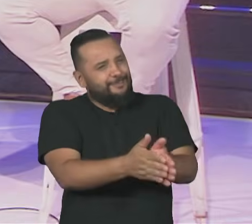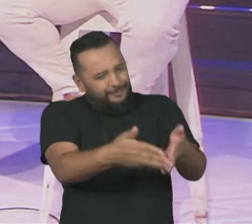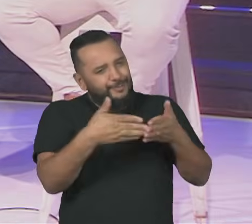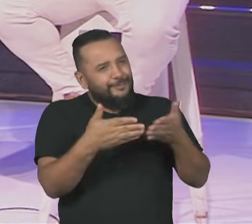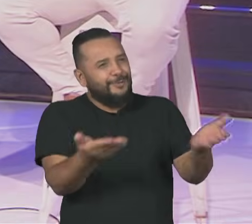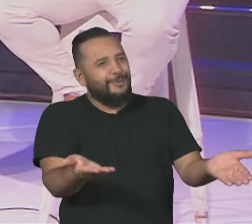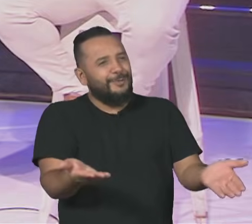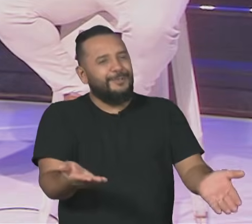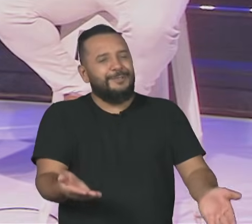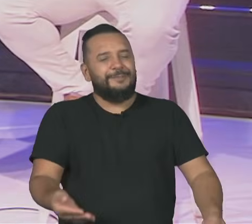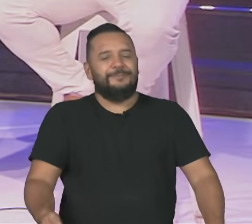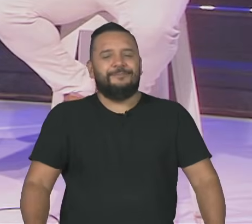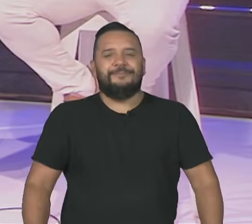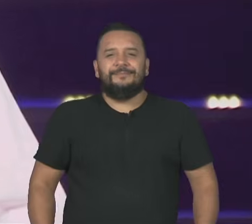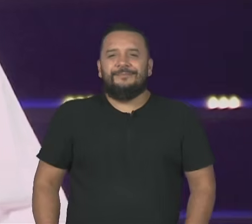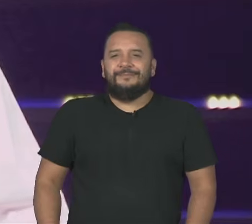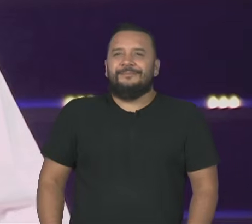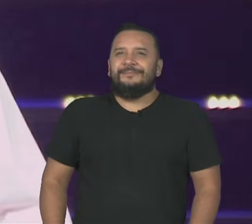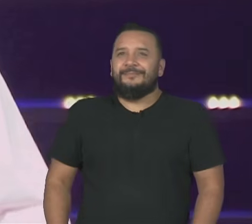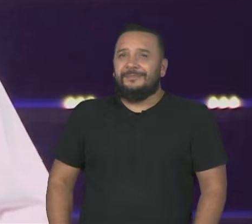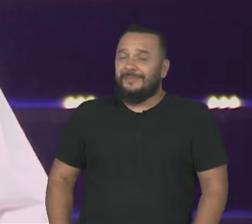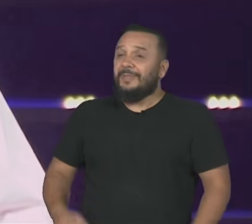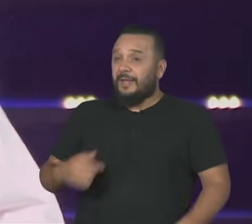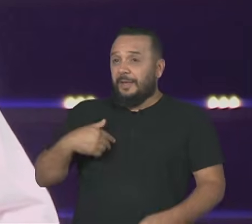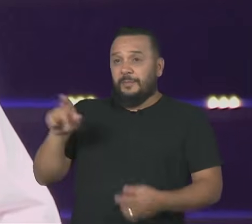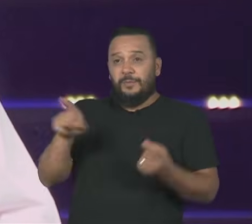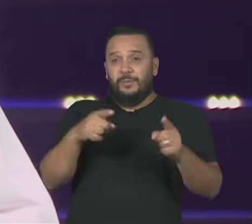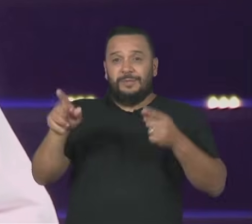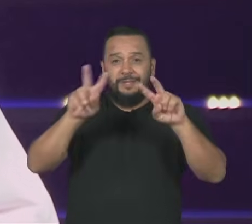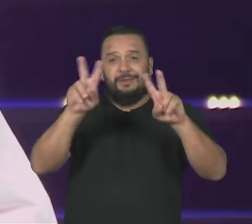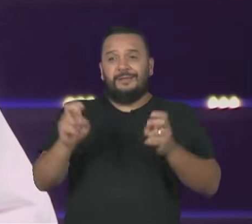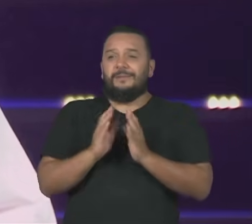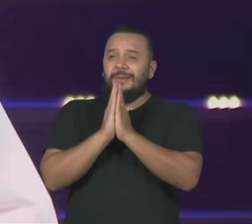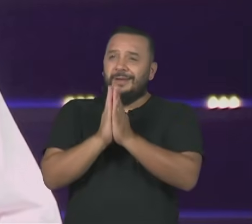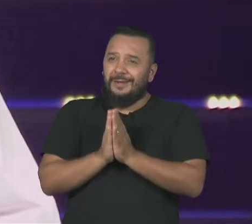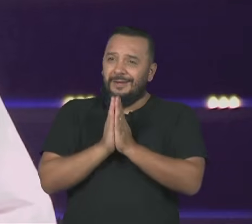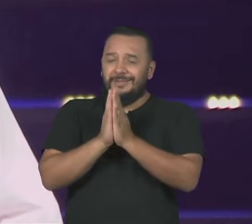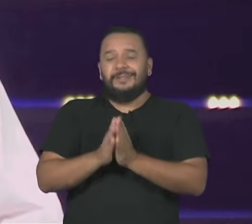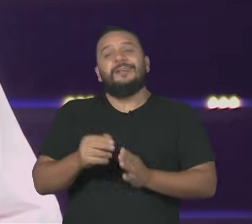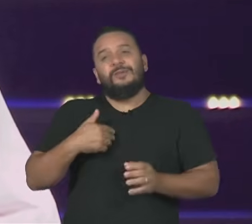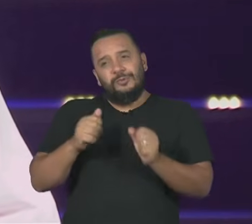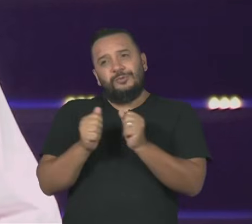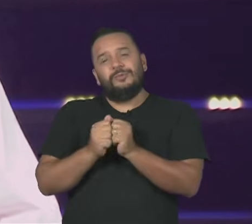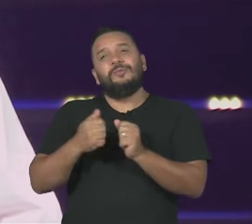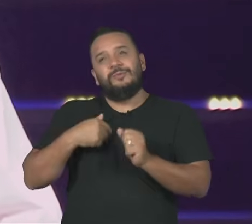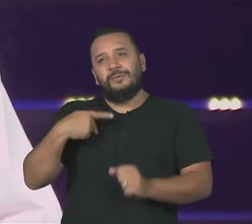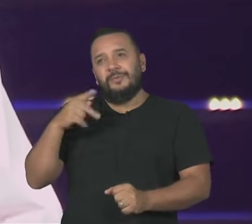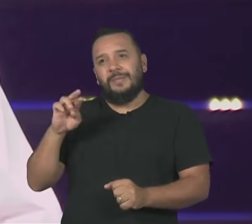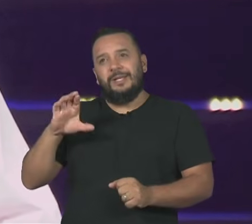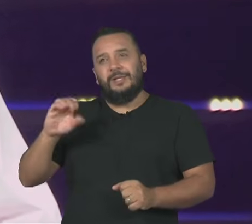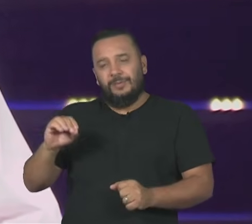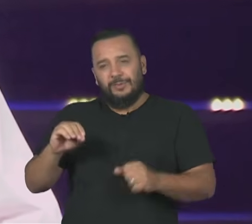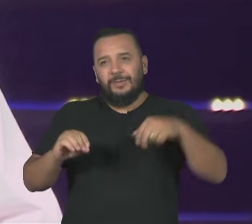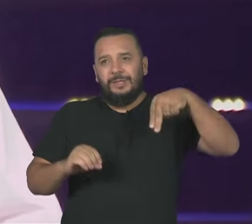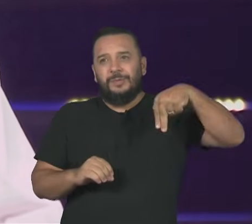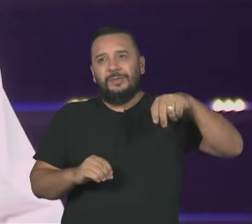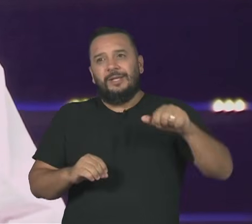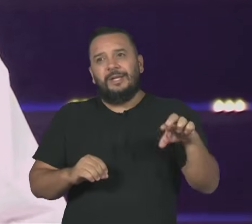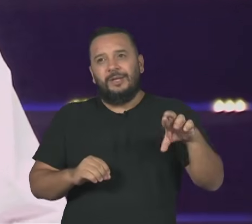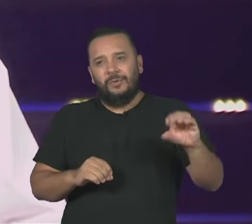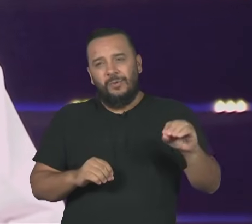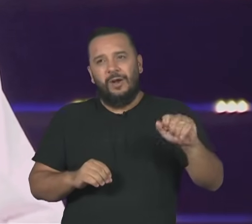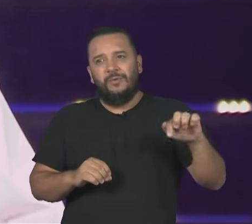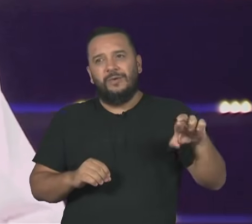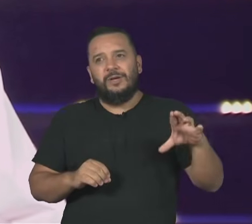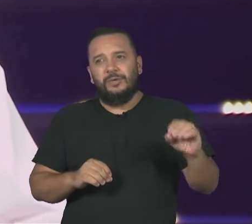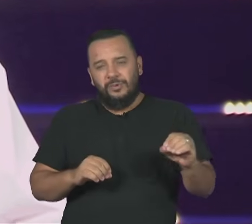cantar. Essa música se chama Reza. Eu fiz com o Pretinho da Serrinha e com o Nego Álvaro. Já foi gravada